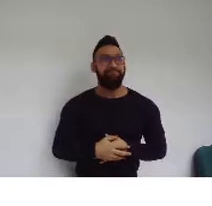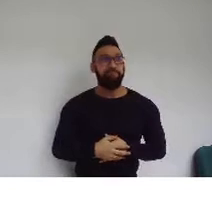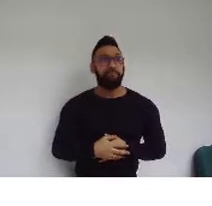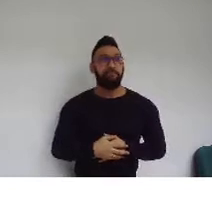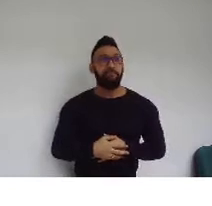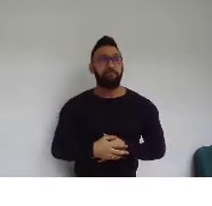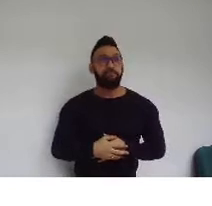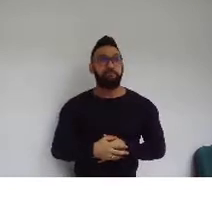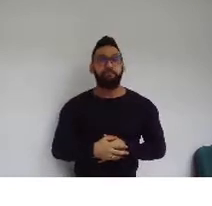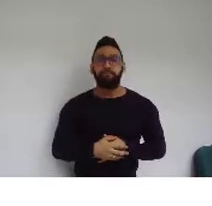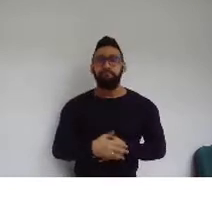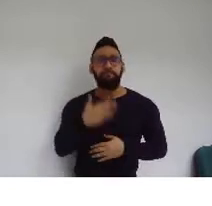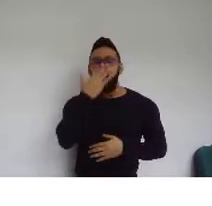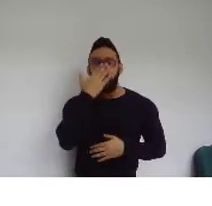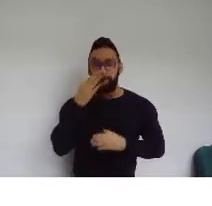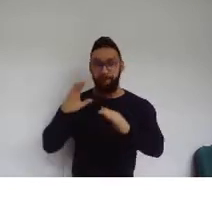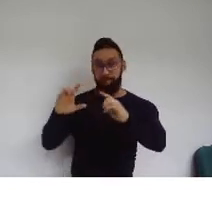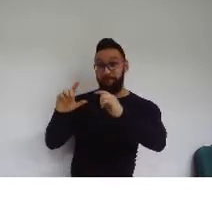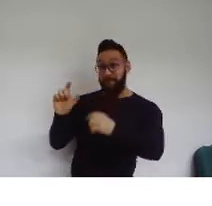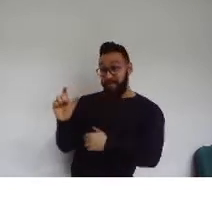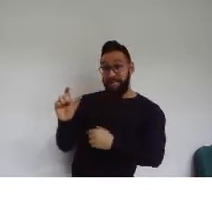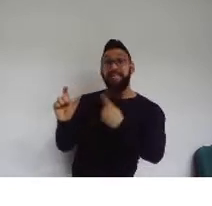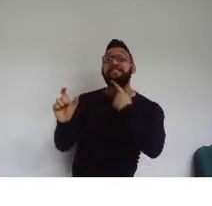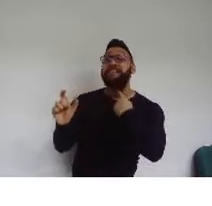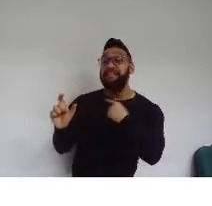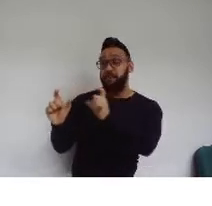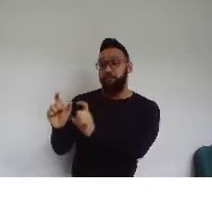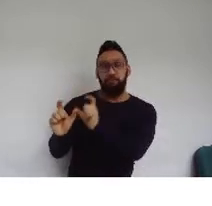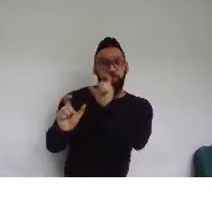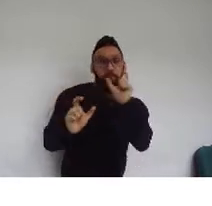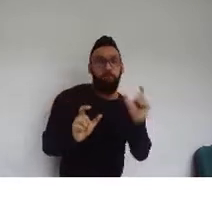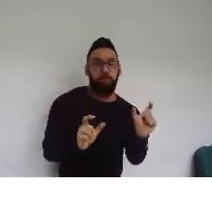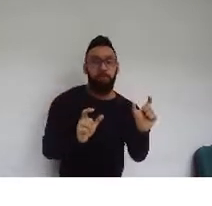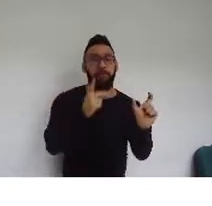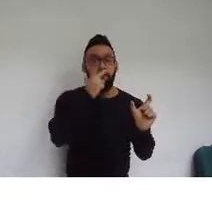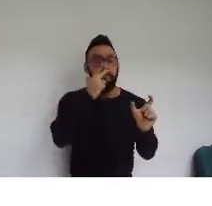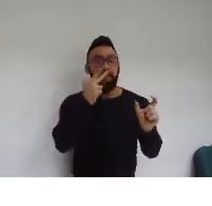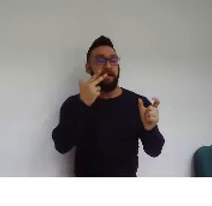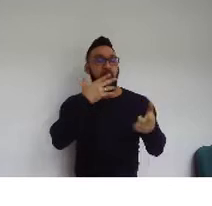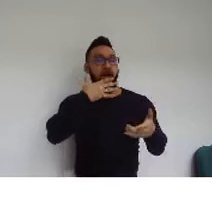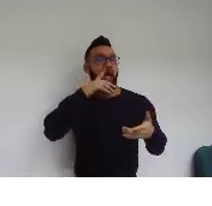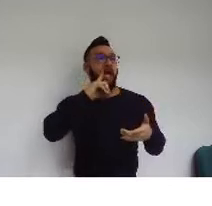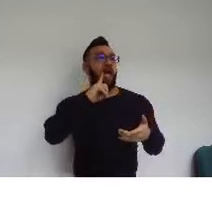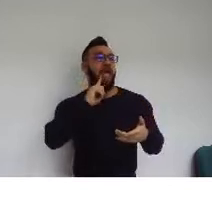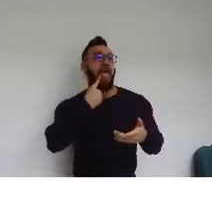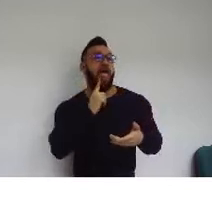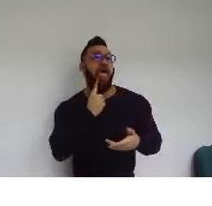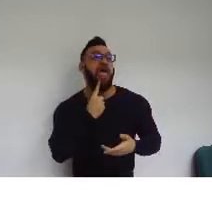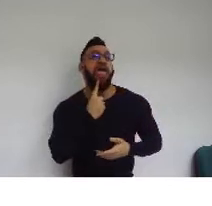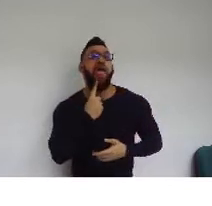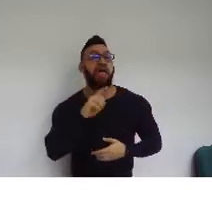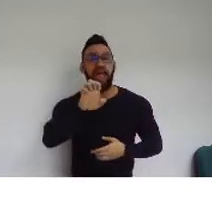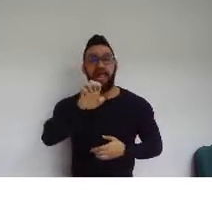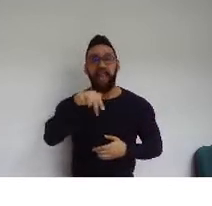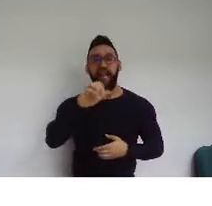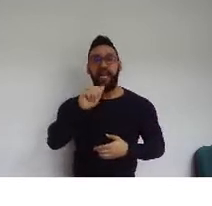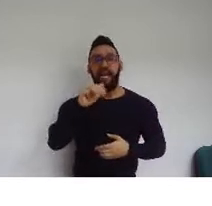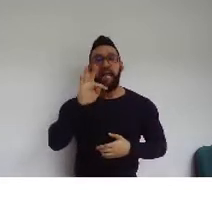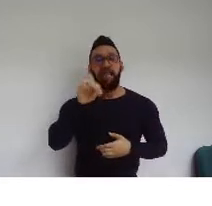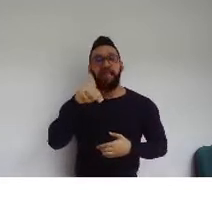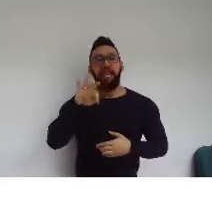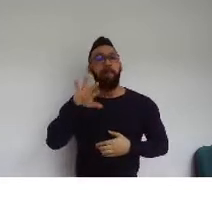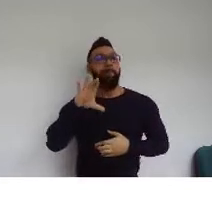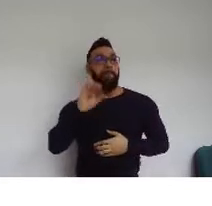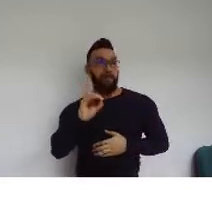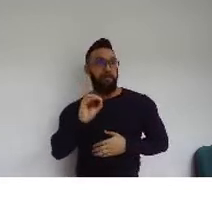grafite desejo, uma outra, encantamento. Novamente, as árvores com baixas copas estão presentes em